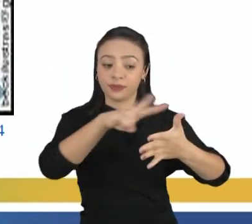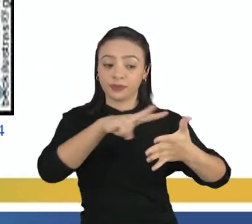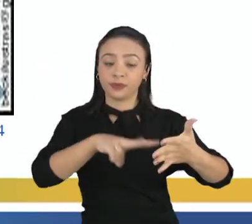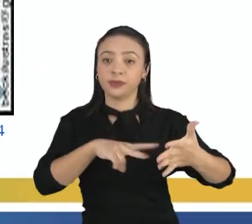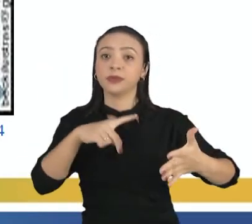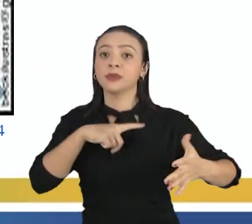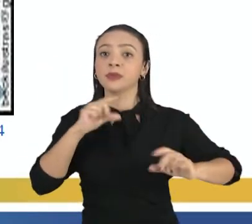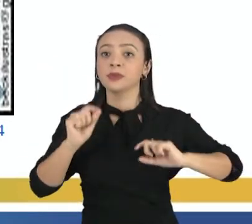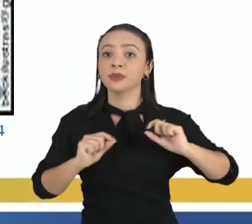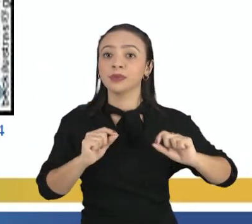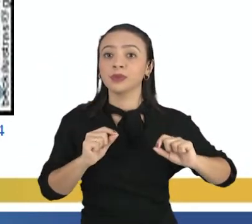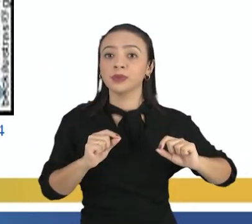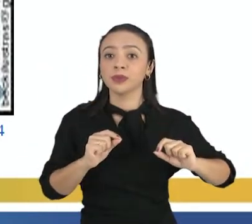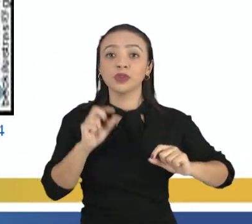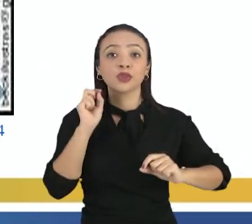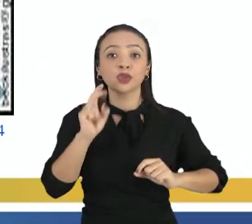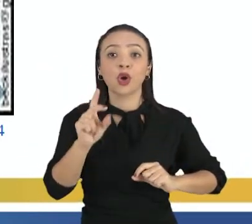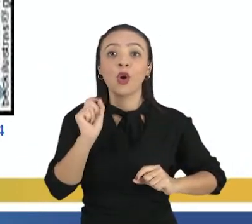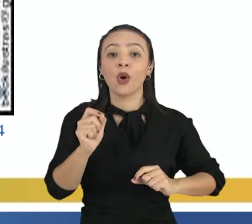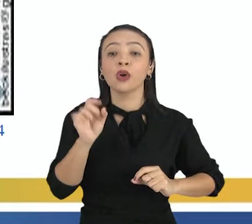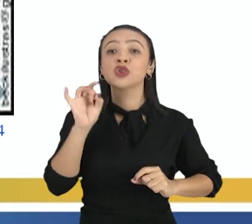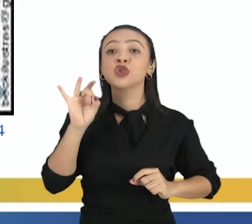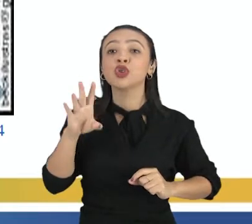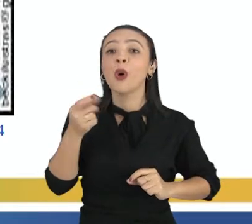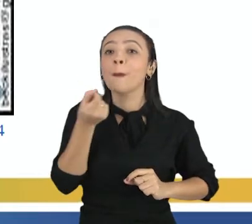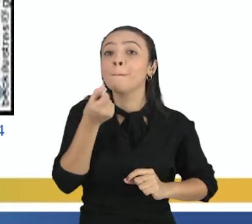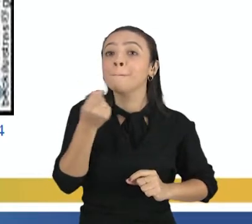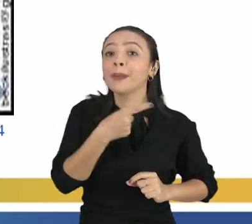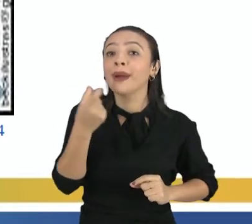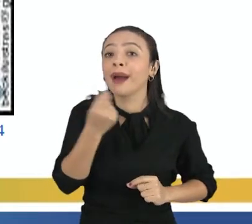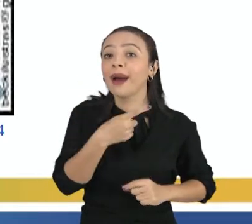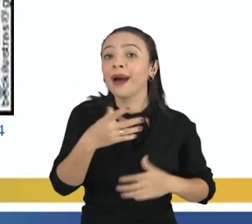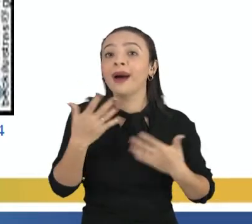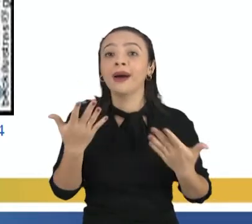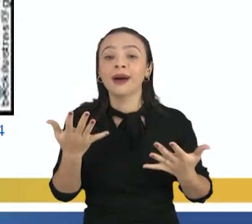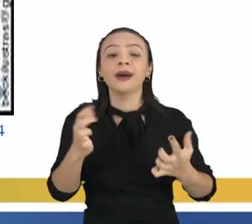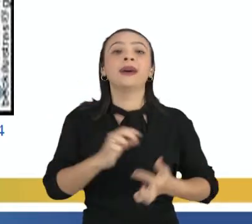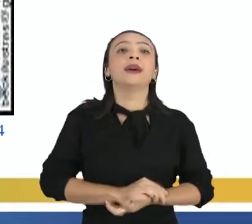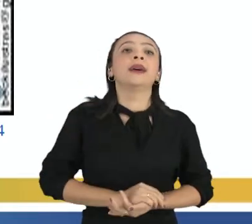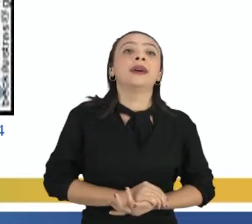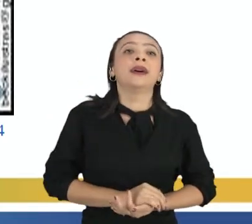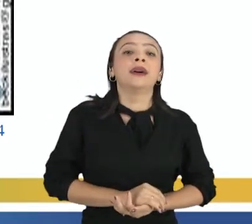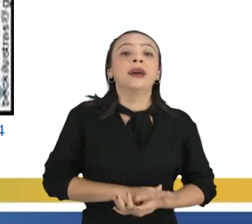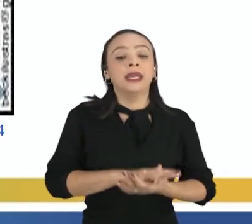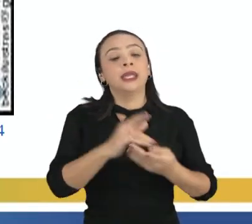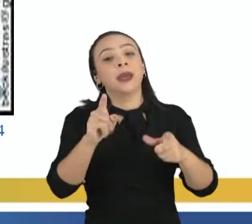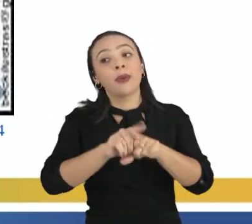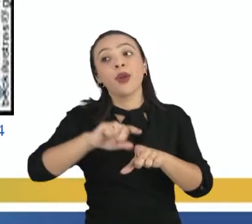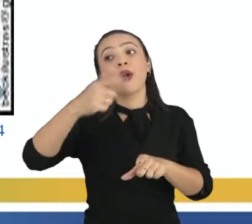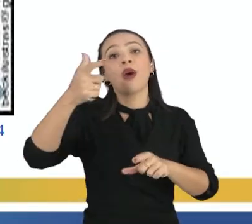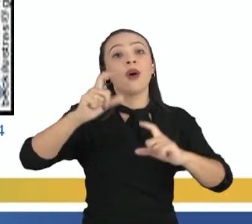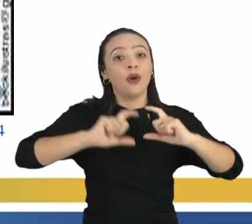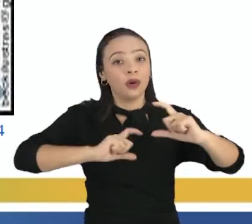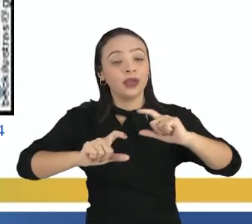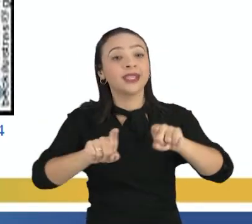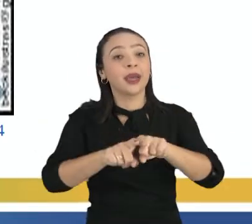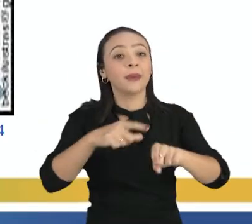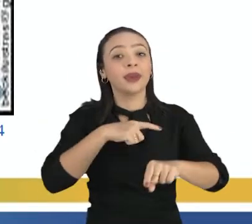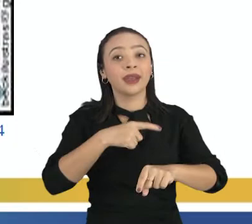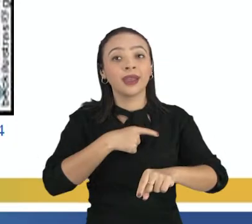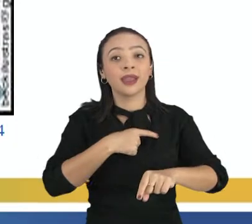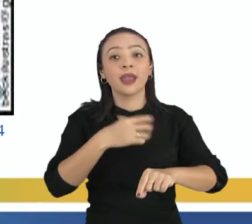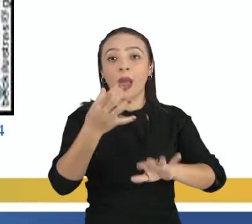trouxe somente humor. Embora outras tirinhas, muitas vezes, tragam críticas